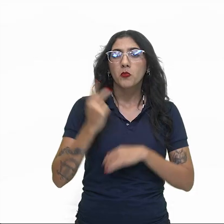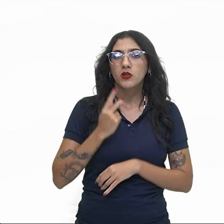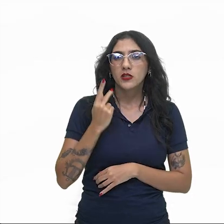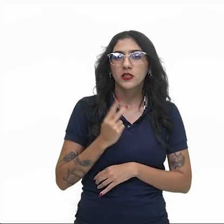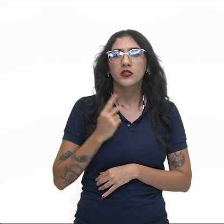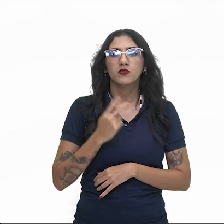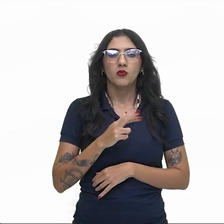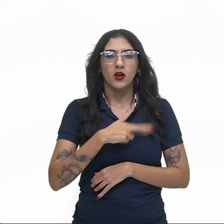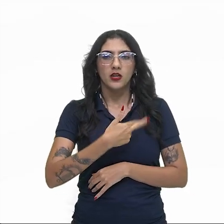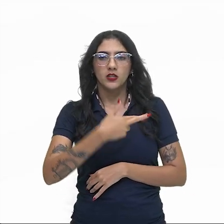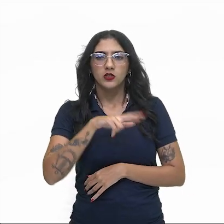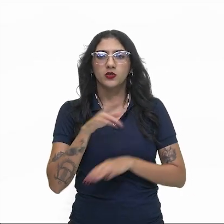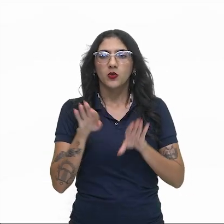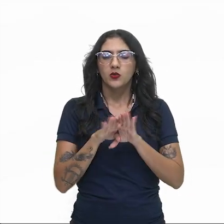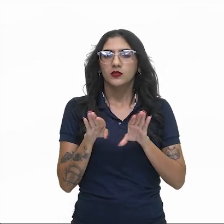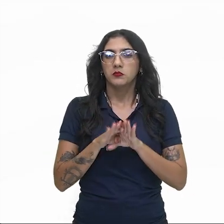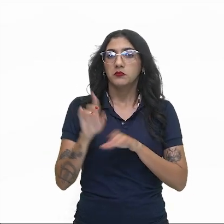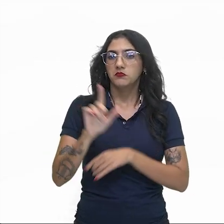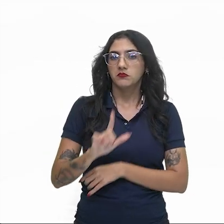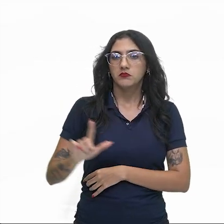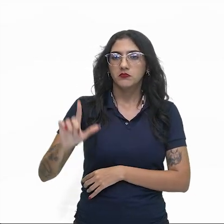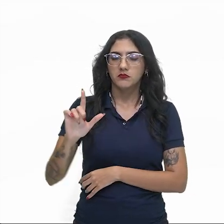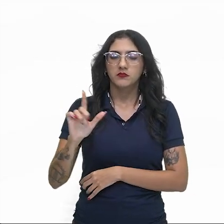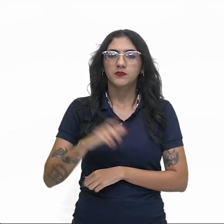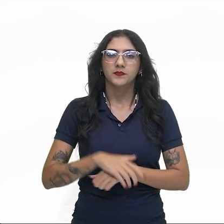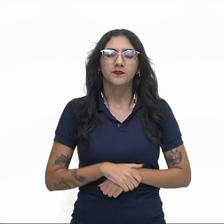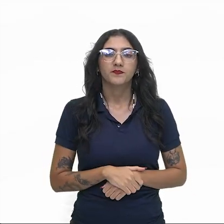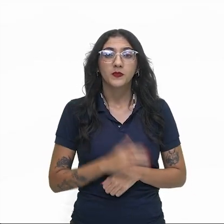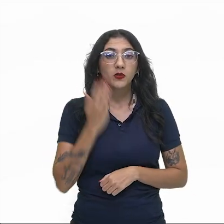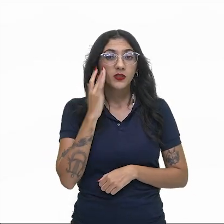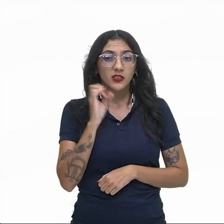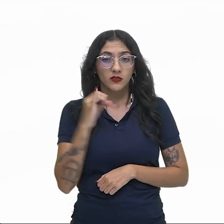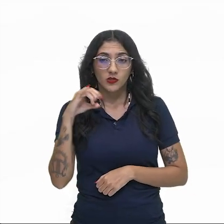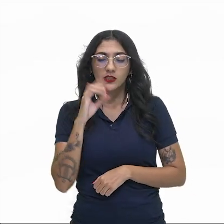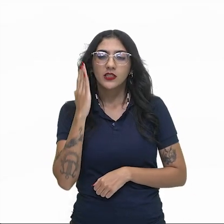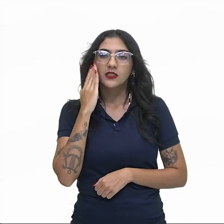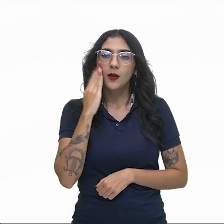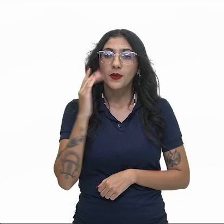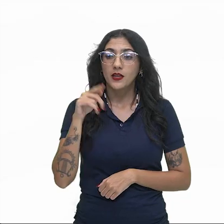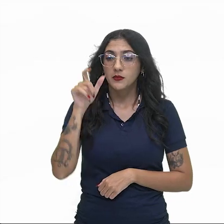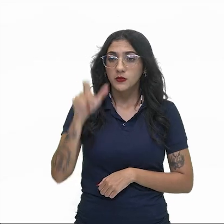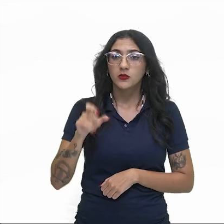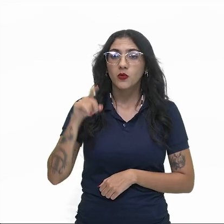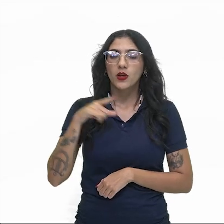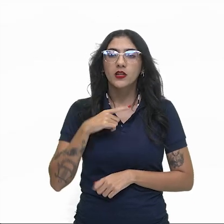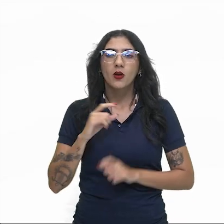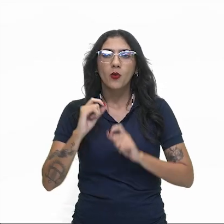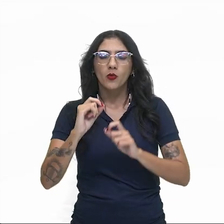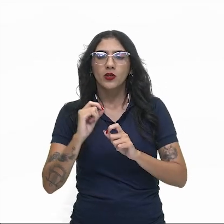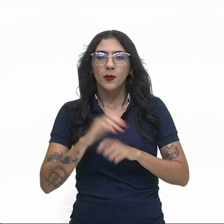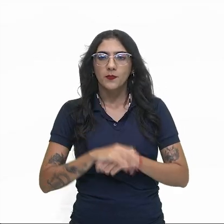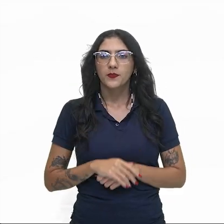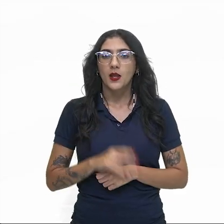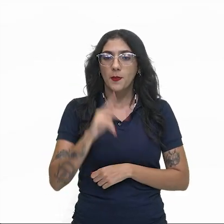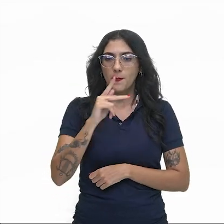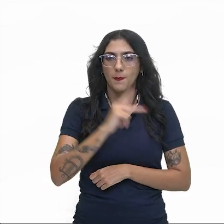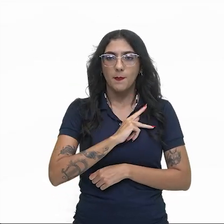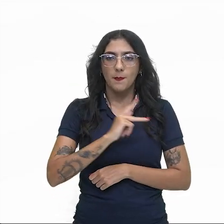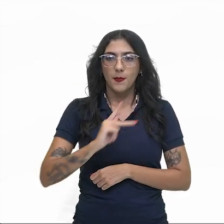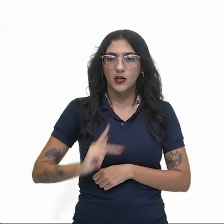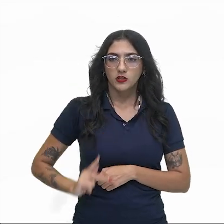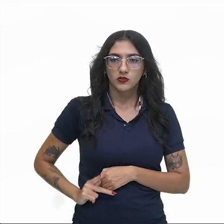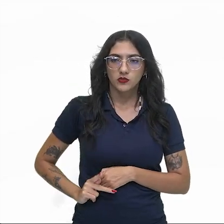e literário, ok? Não sei se vocês sabiam, mas ele era pastor, é isso aí mesmo. Ele